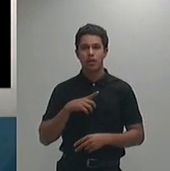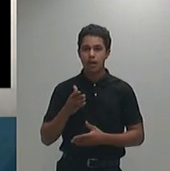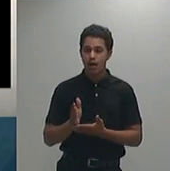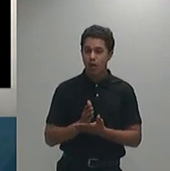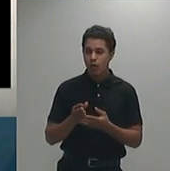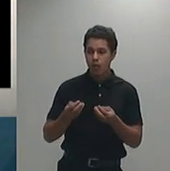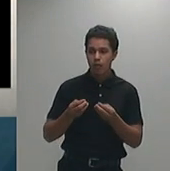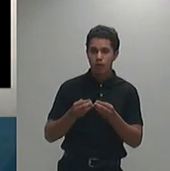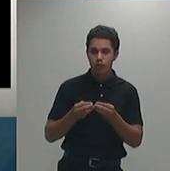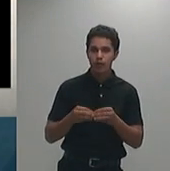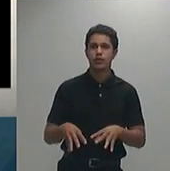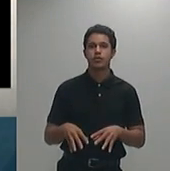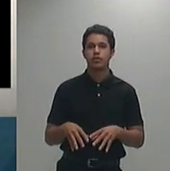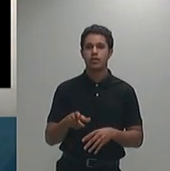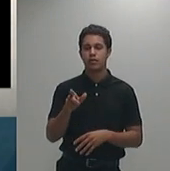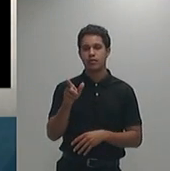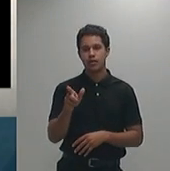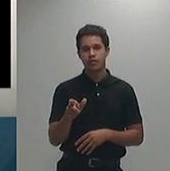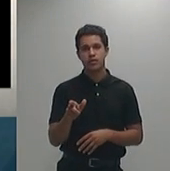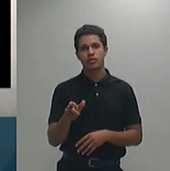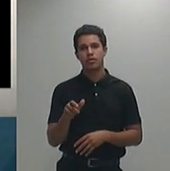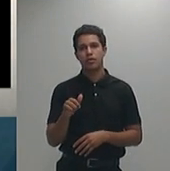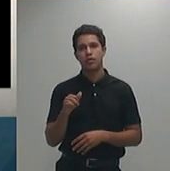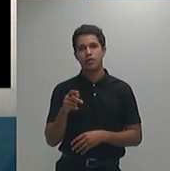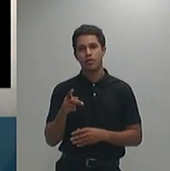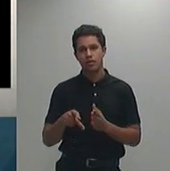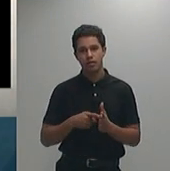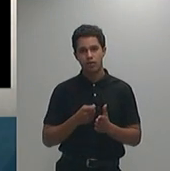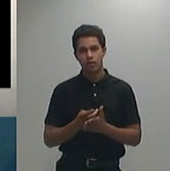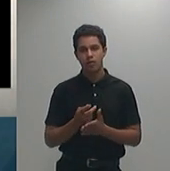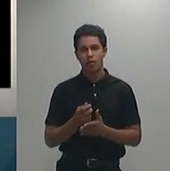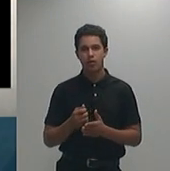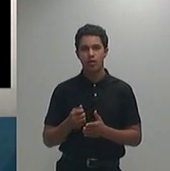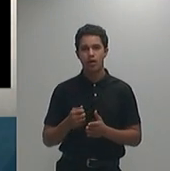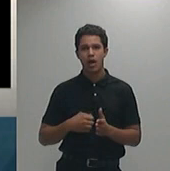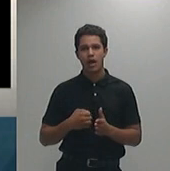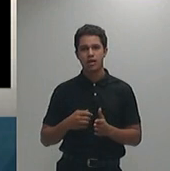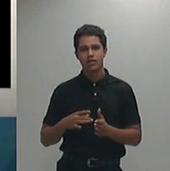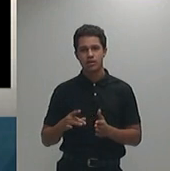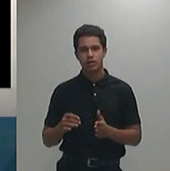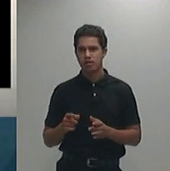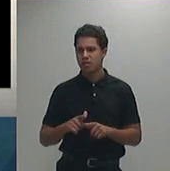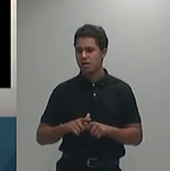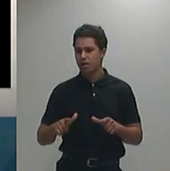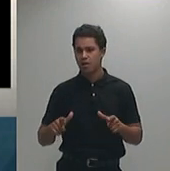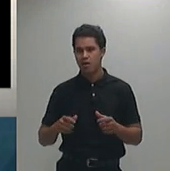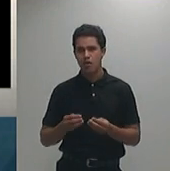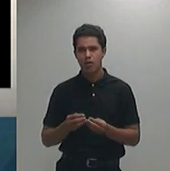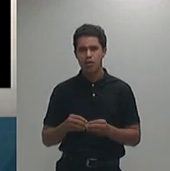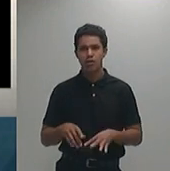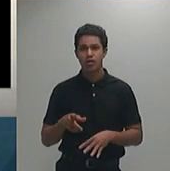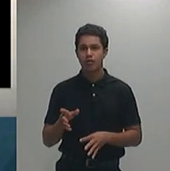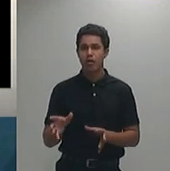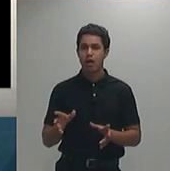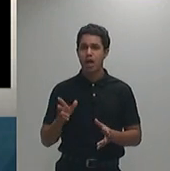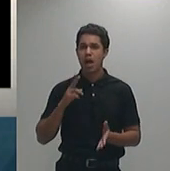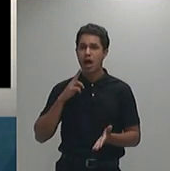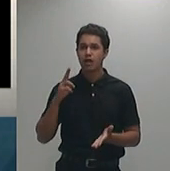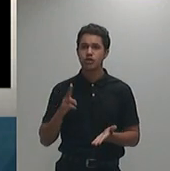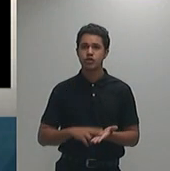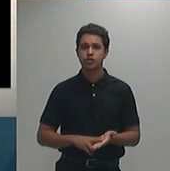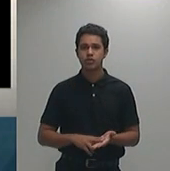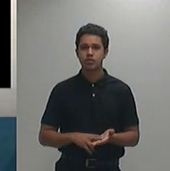para esse pretenso acionista nenhum prejuízo ele foi admitido como é